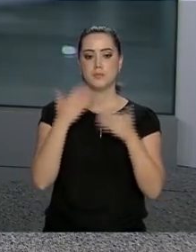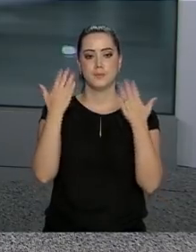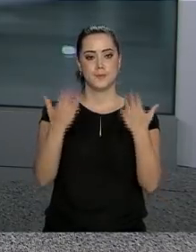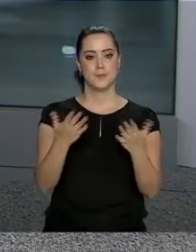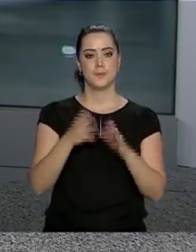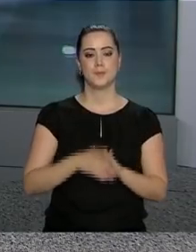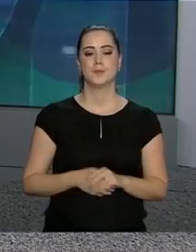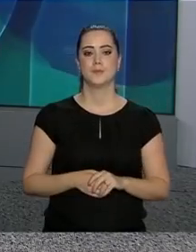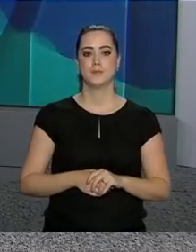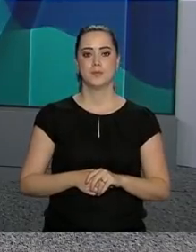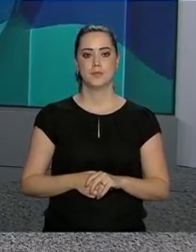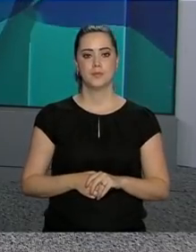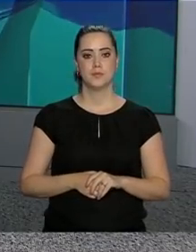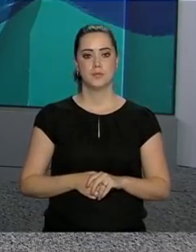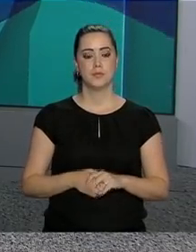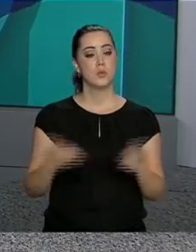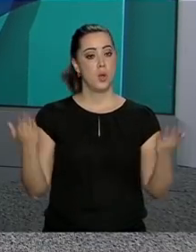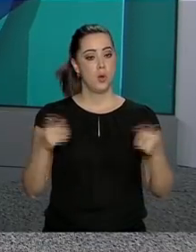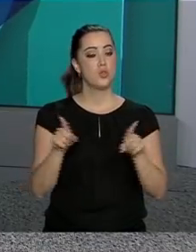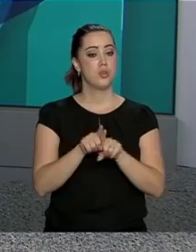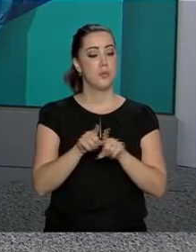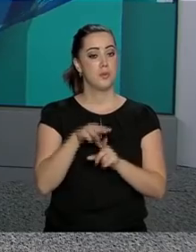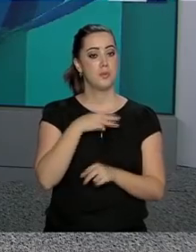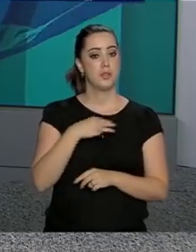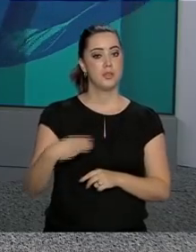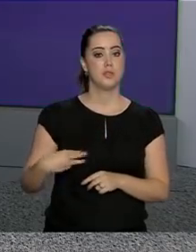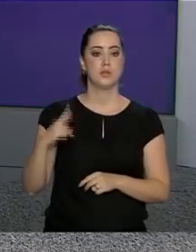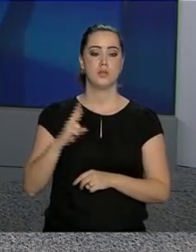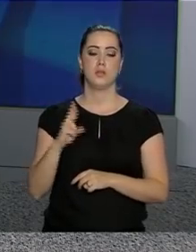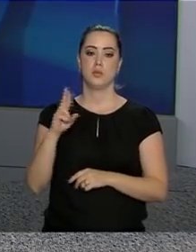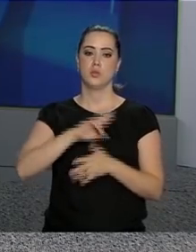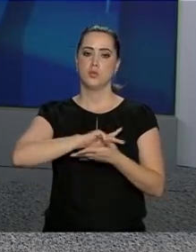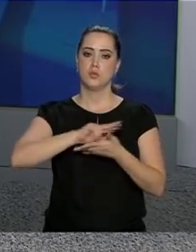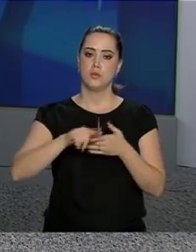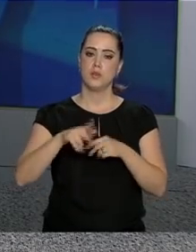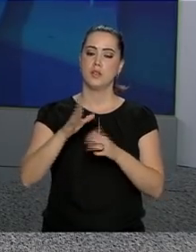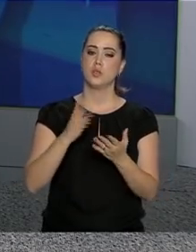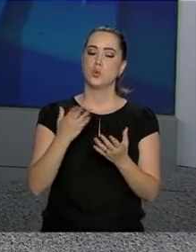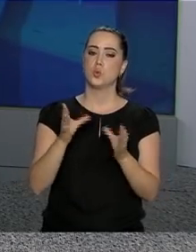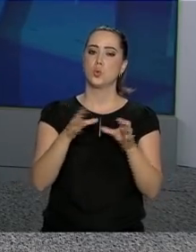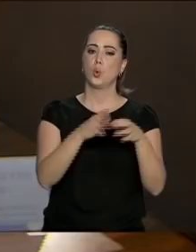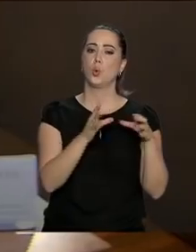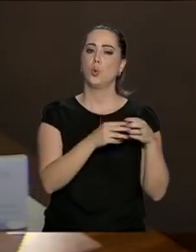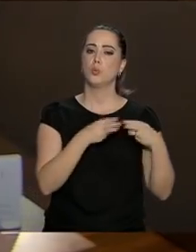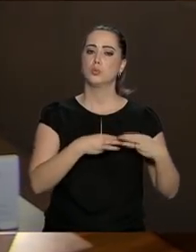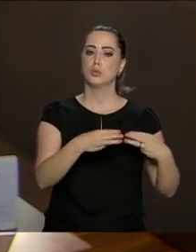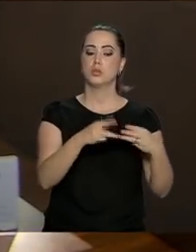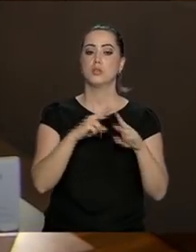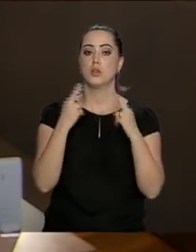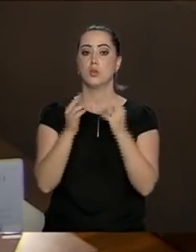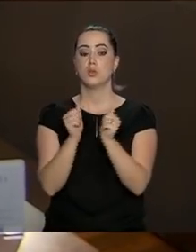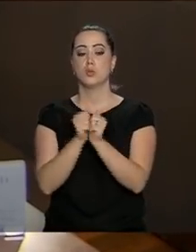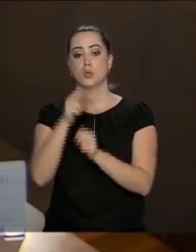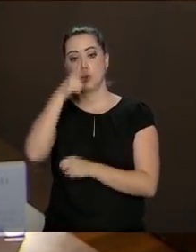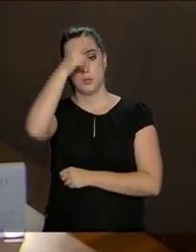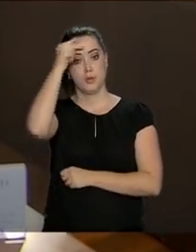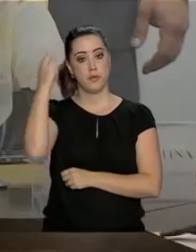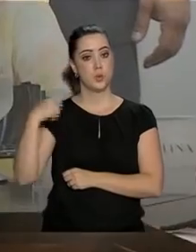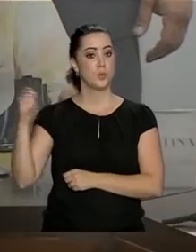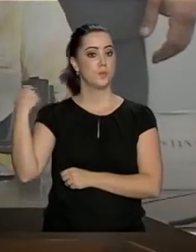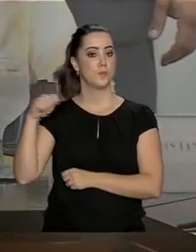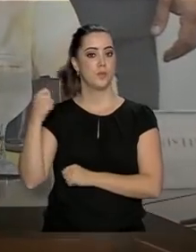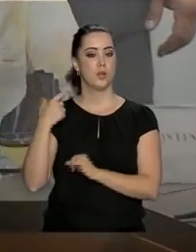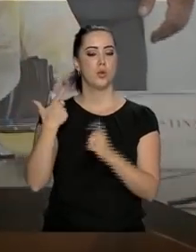para você. E hoje também, ministros e representantes de várias pastas se reuniram com prefeitos do Rio Grande do Sul